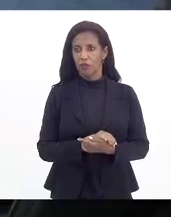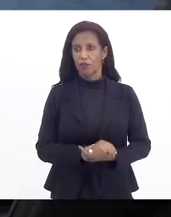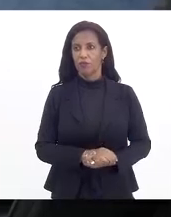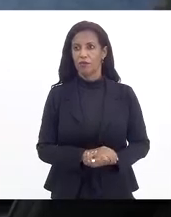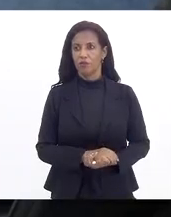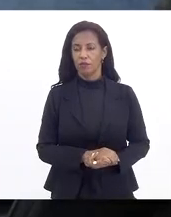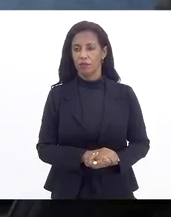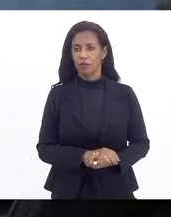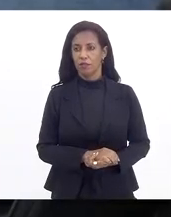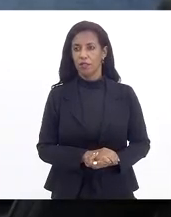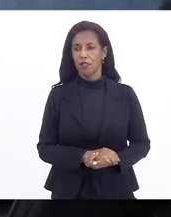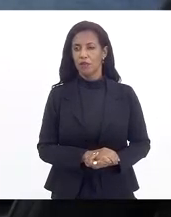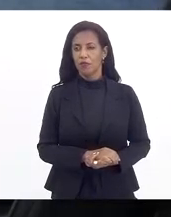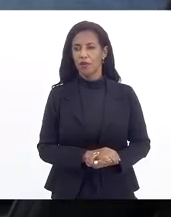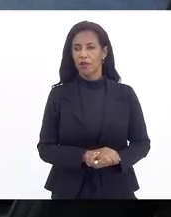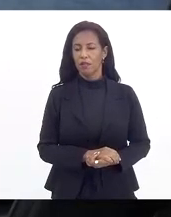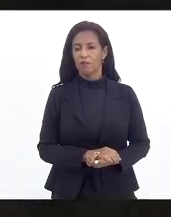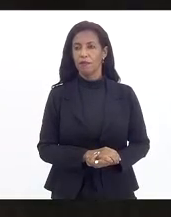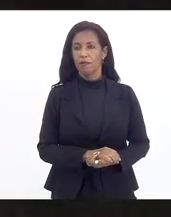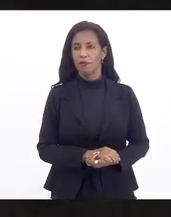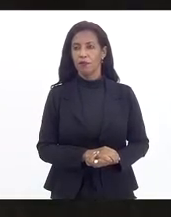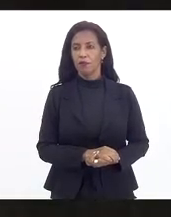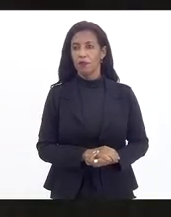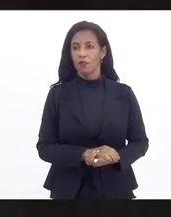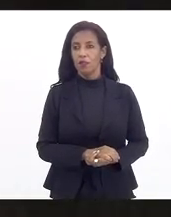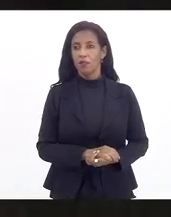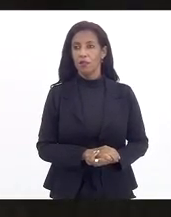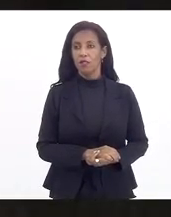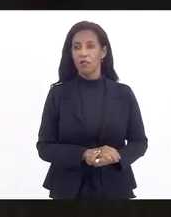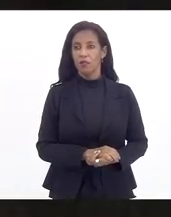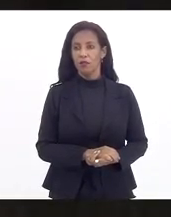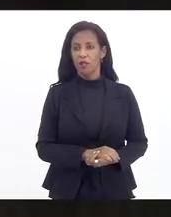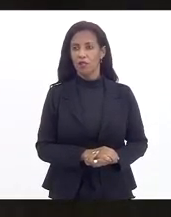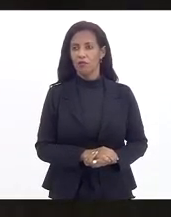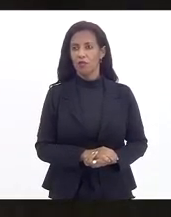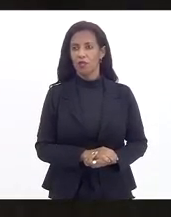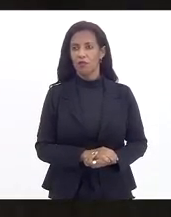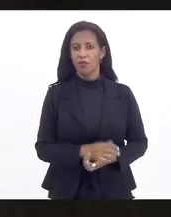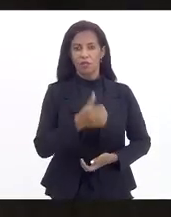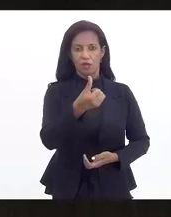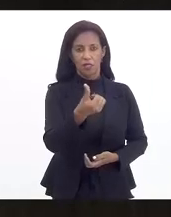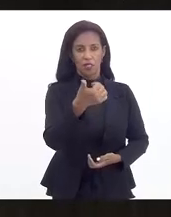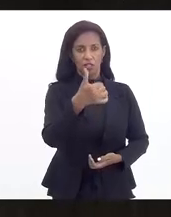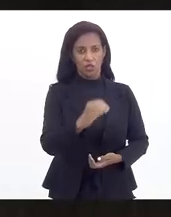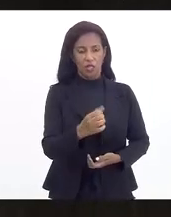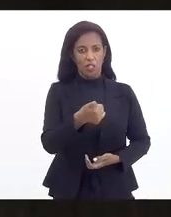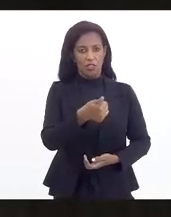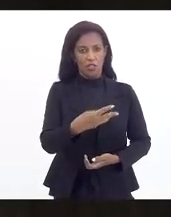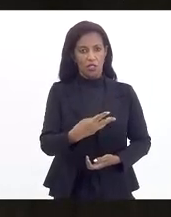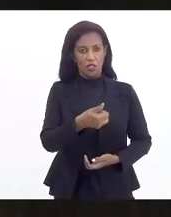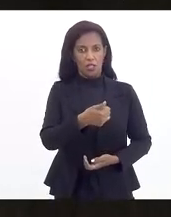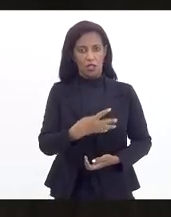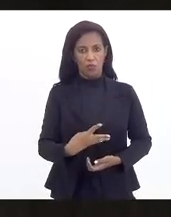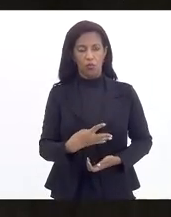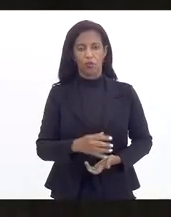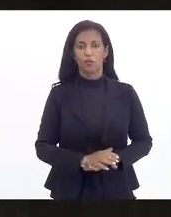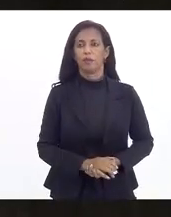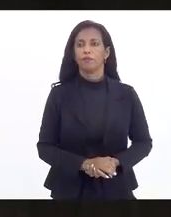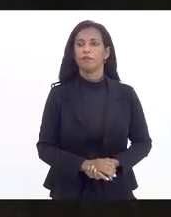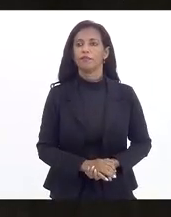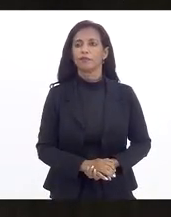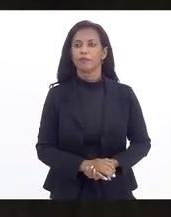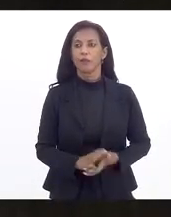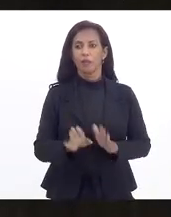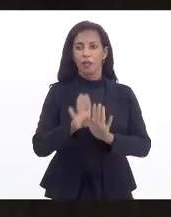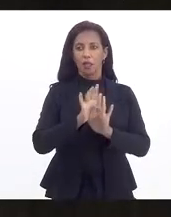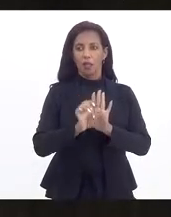Senhor presidente, o parecer é favorável às emendas 2, 6, 10, 13 e 14. Contrário às demais